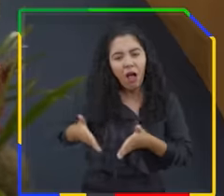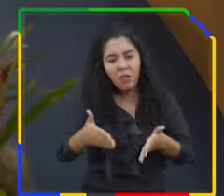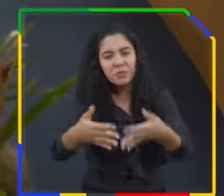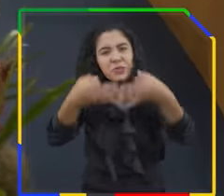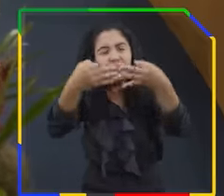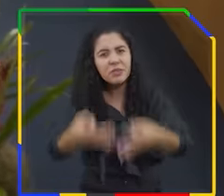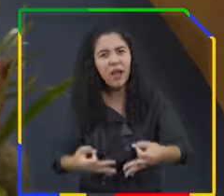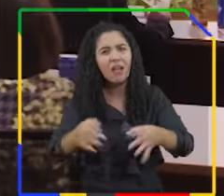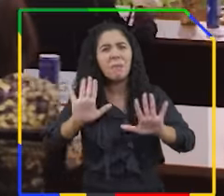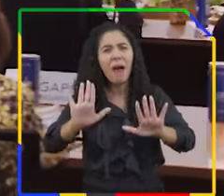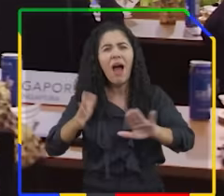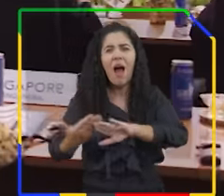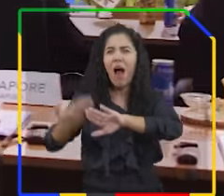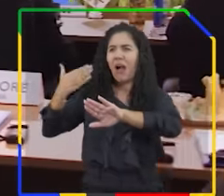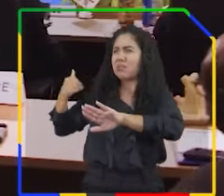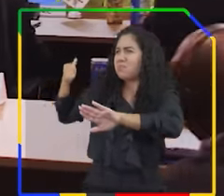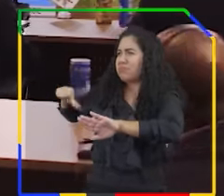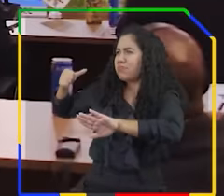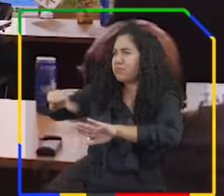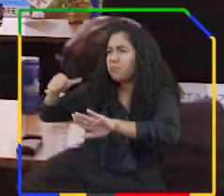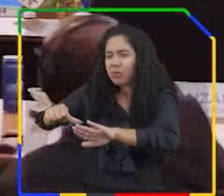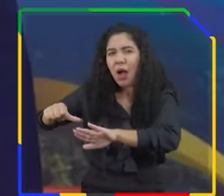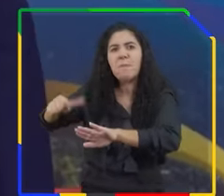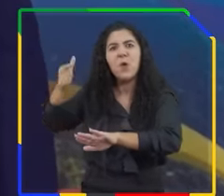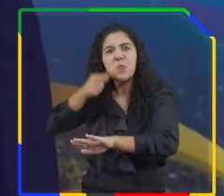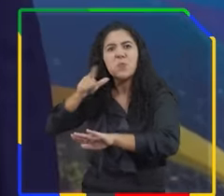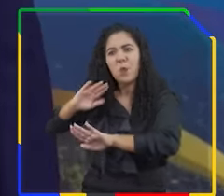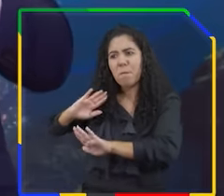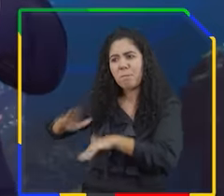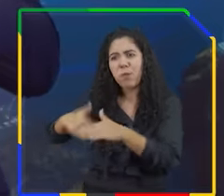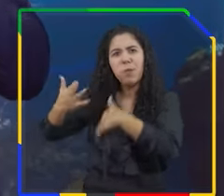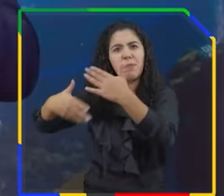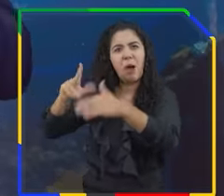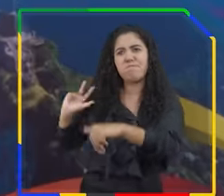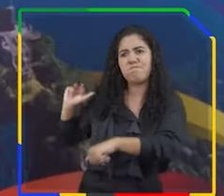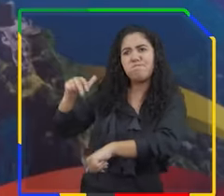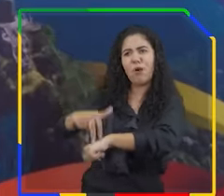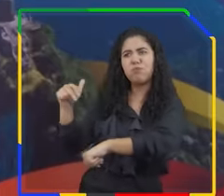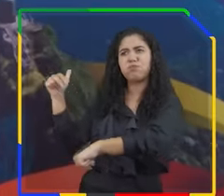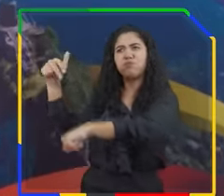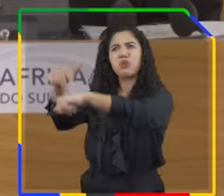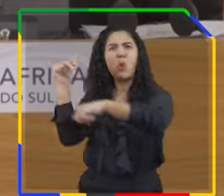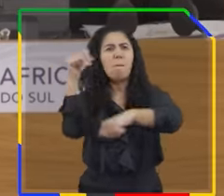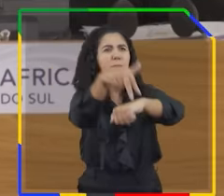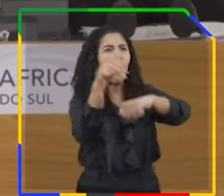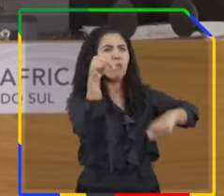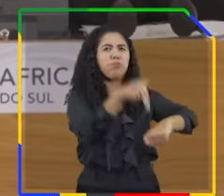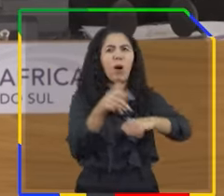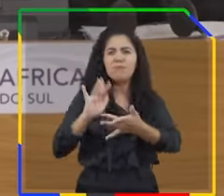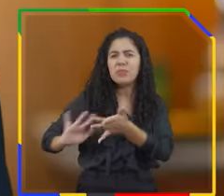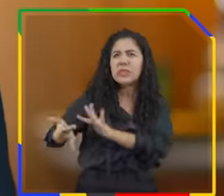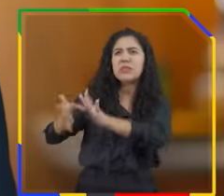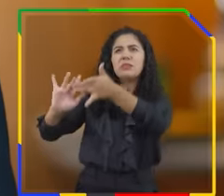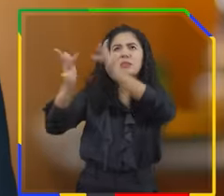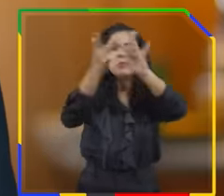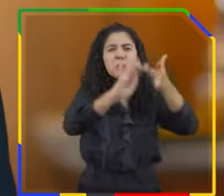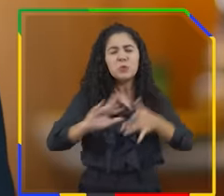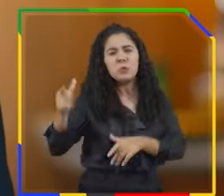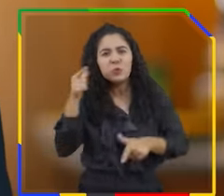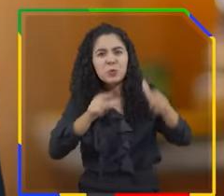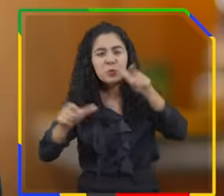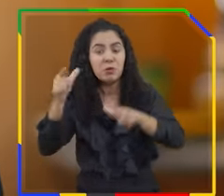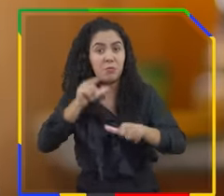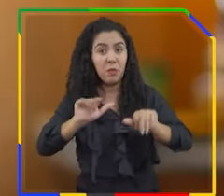tempo e o espaço perdidos, mas voltou a ocupar seu lugar de destaque no mundo, entre as 10 maiores